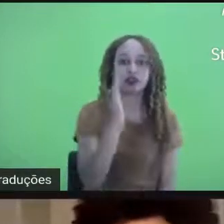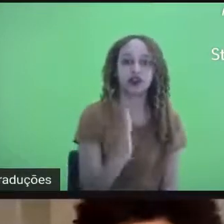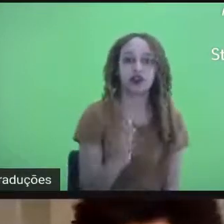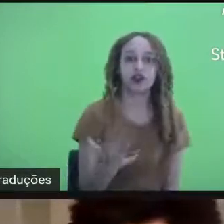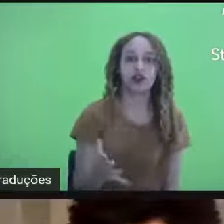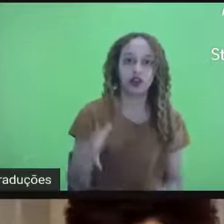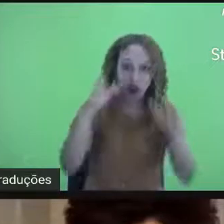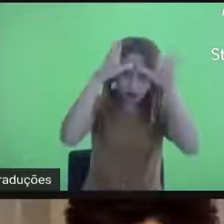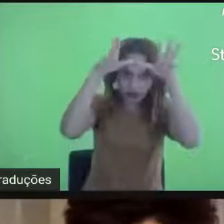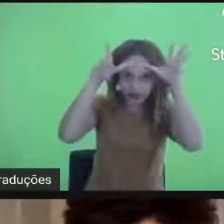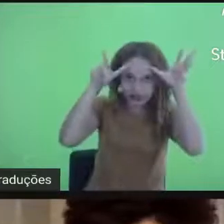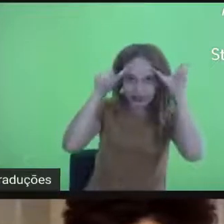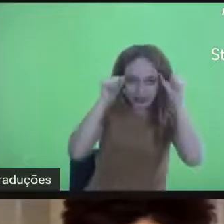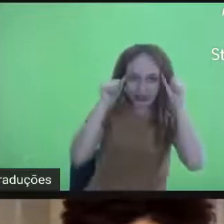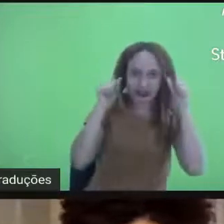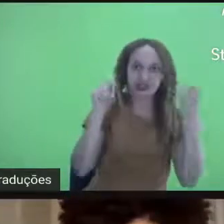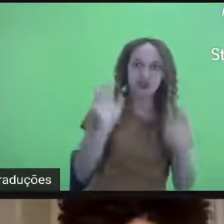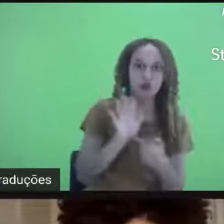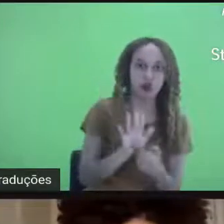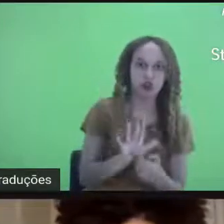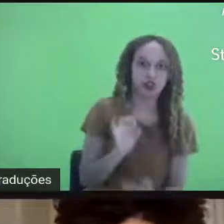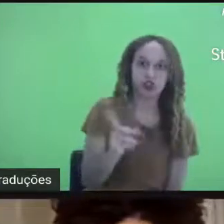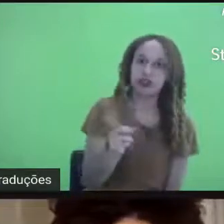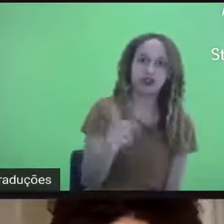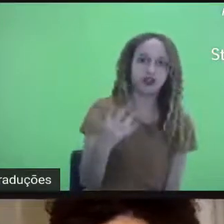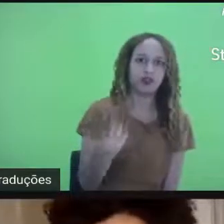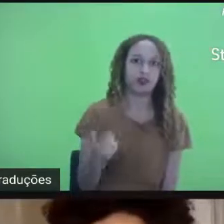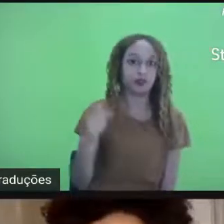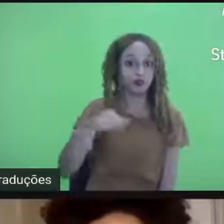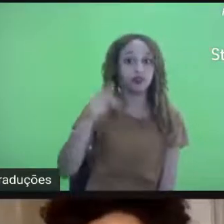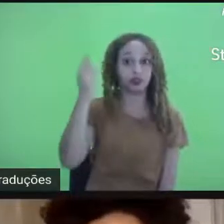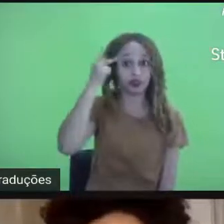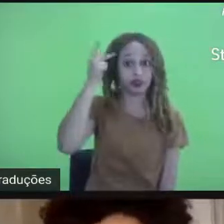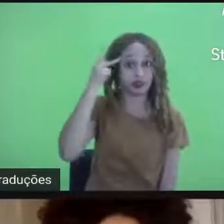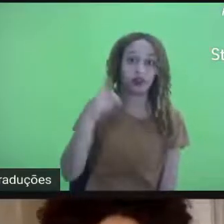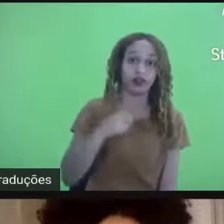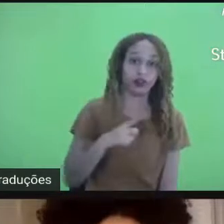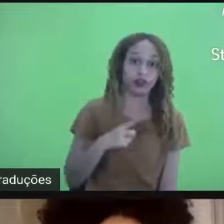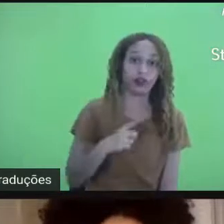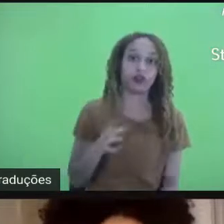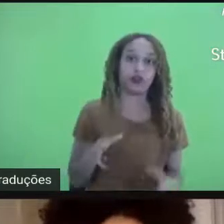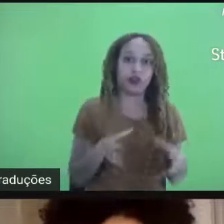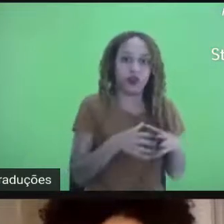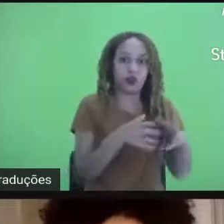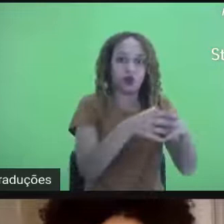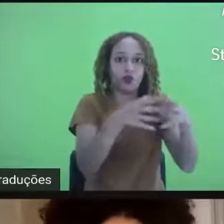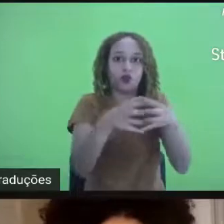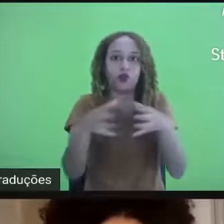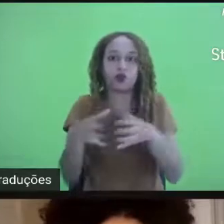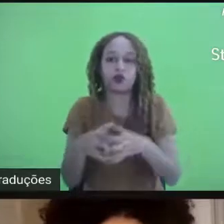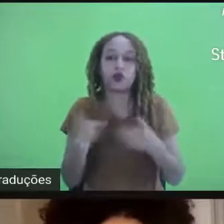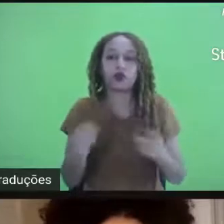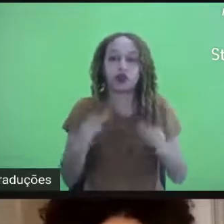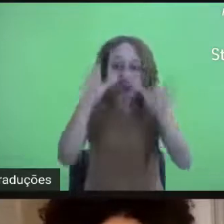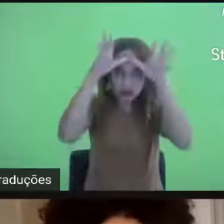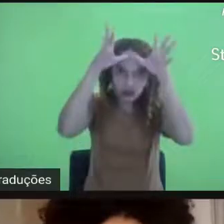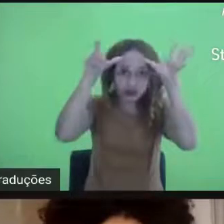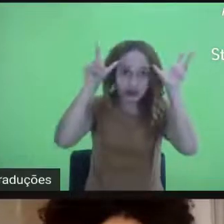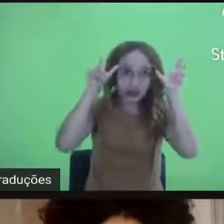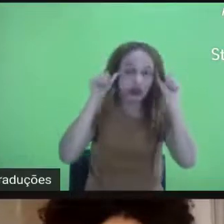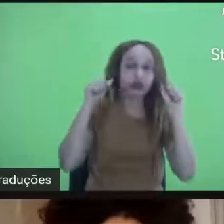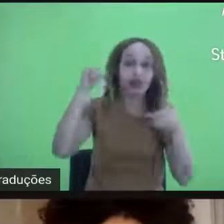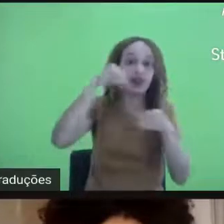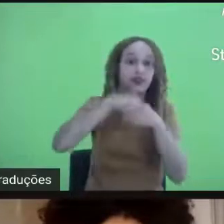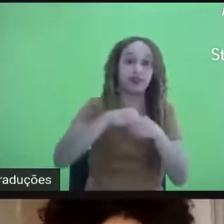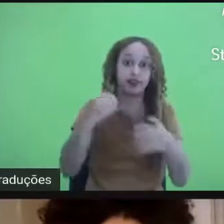vamos dizer. Aqui em São Paulo, a gente tem Emparelheiros, Marcilac, e a gente também tem no Jaraguá aldeias indígenas urbanas, né? Então, é